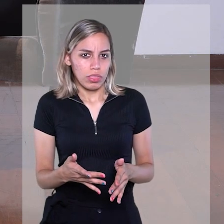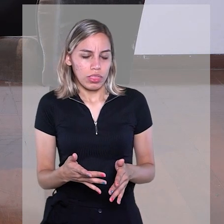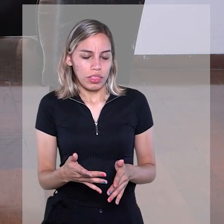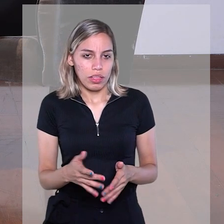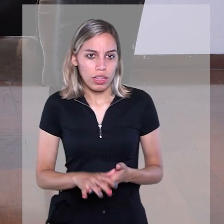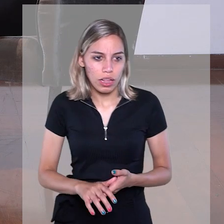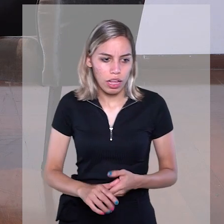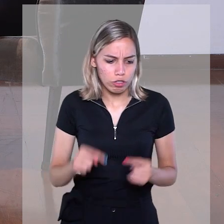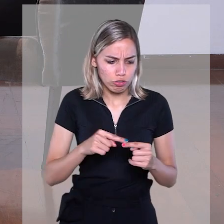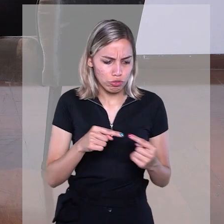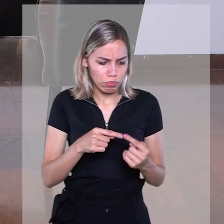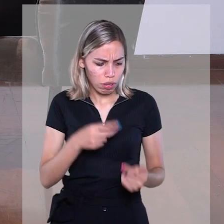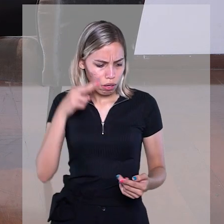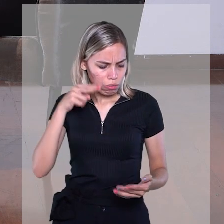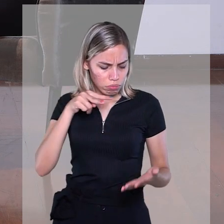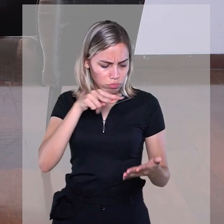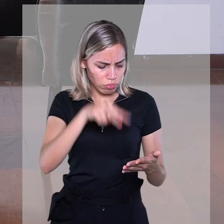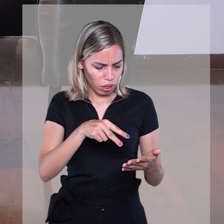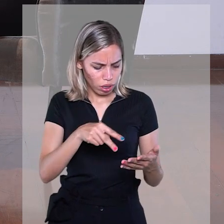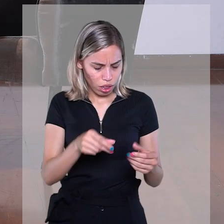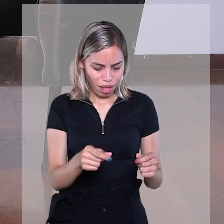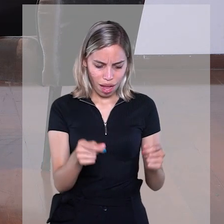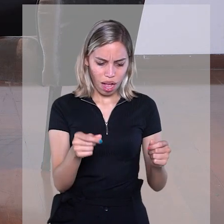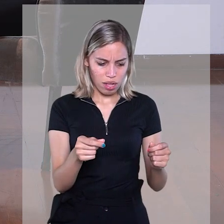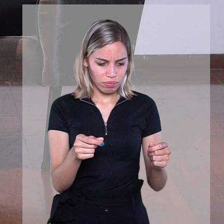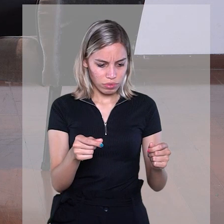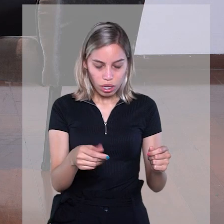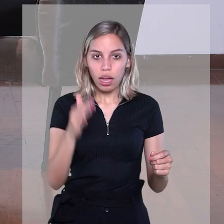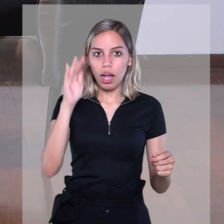que um livro estava pronto, não tem aqui.